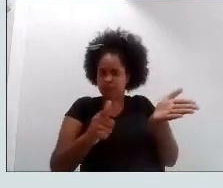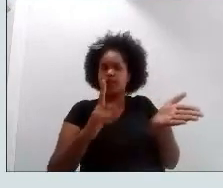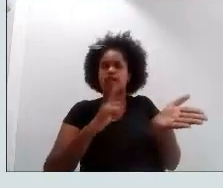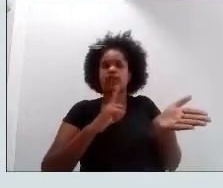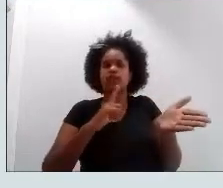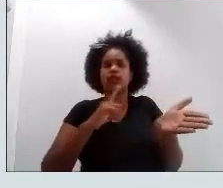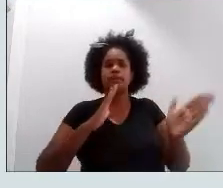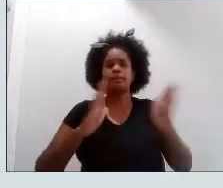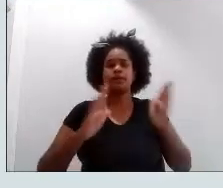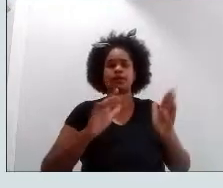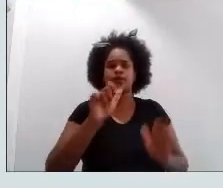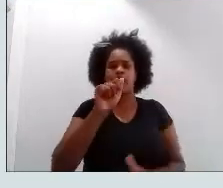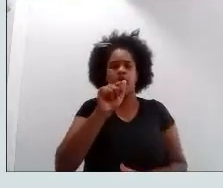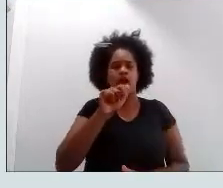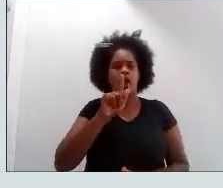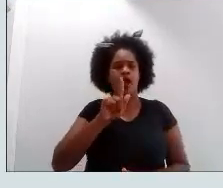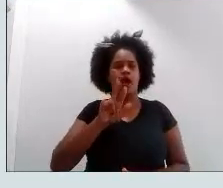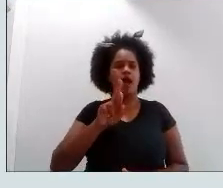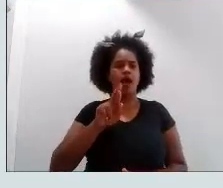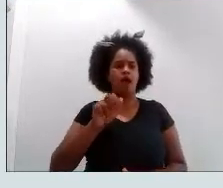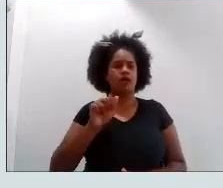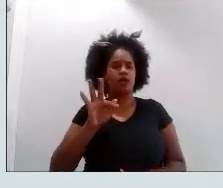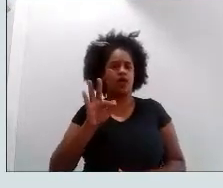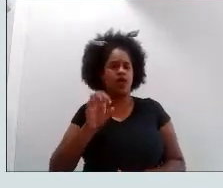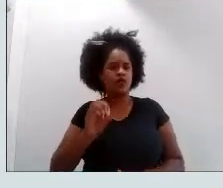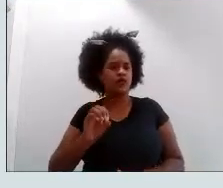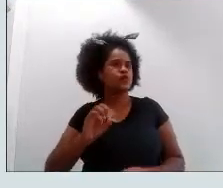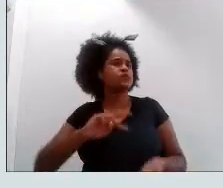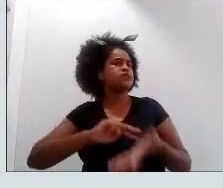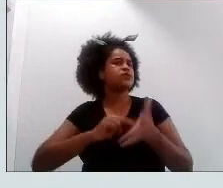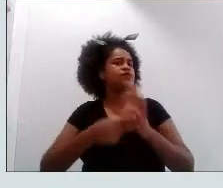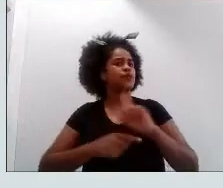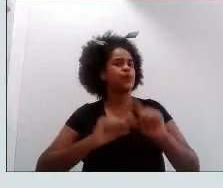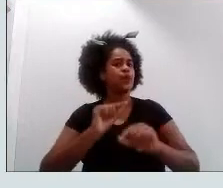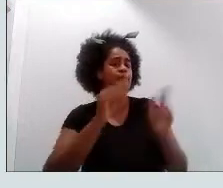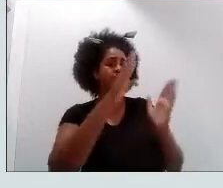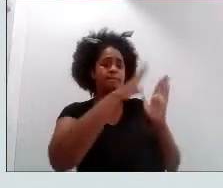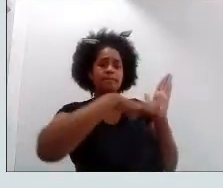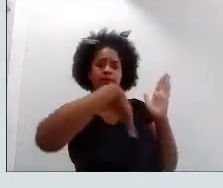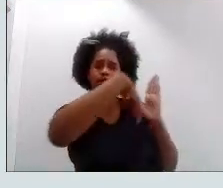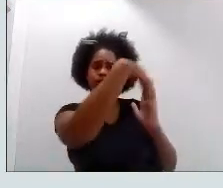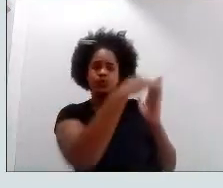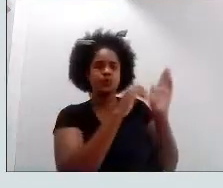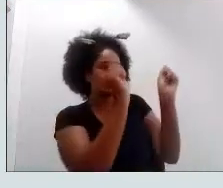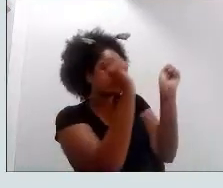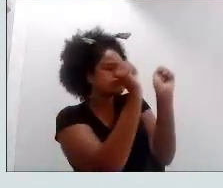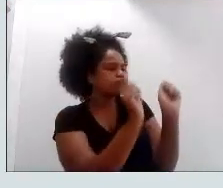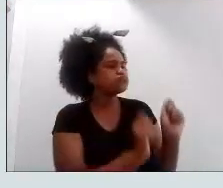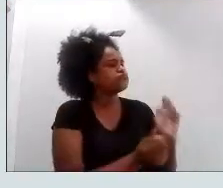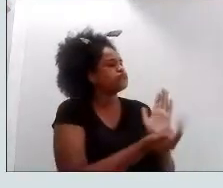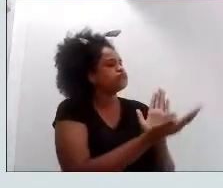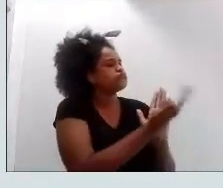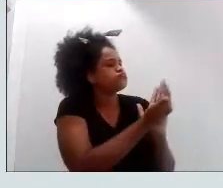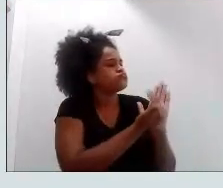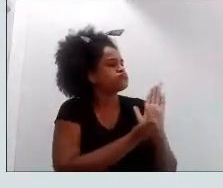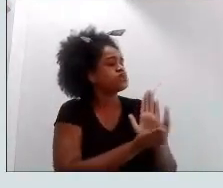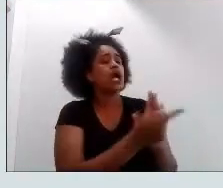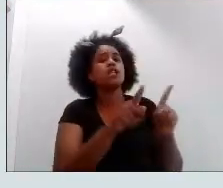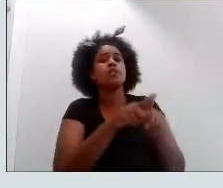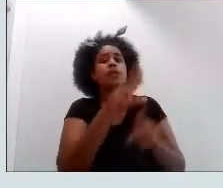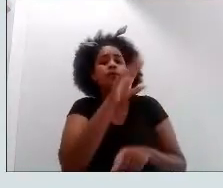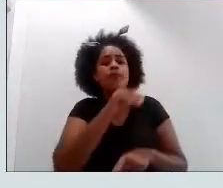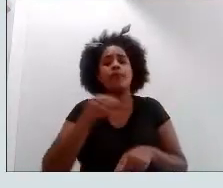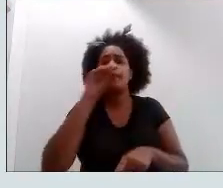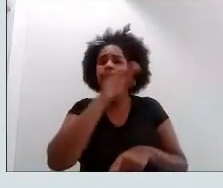foram escritos, como as pinturas rupestres, as esculturas, os relatos orais e os